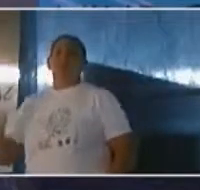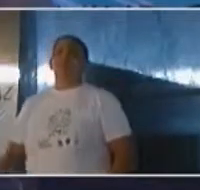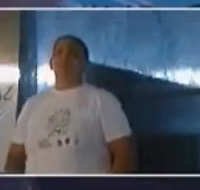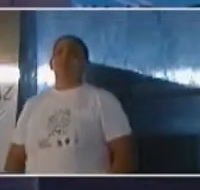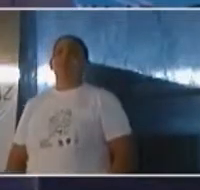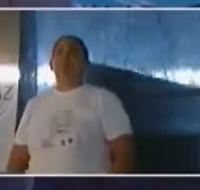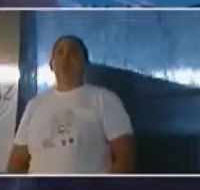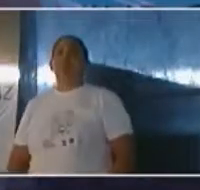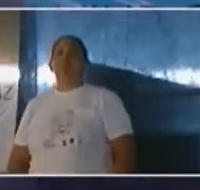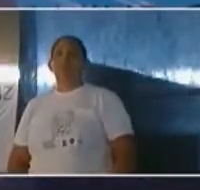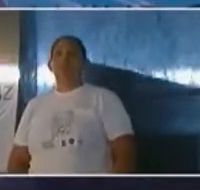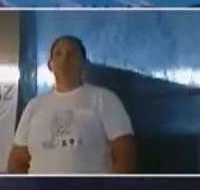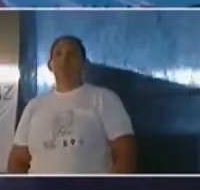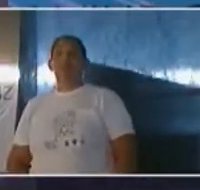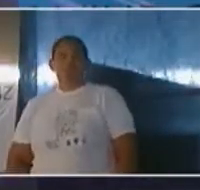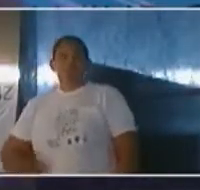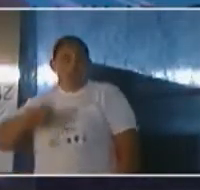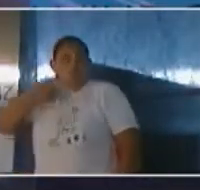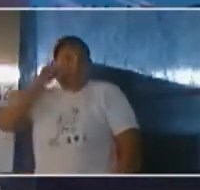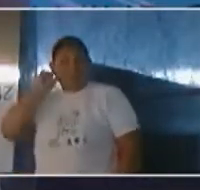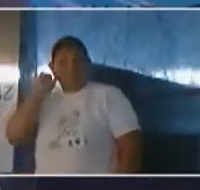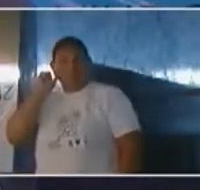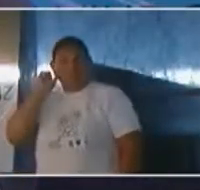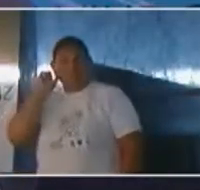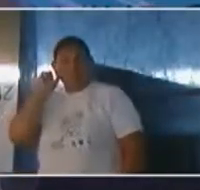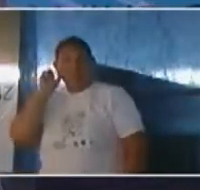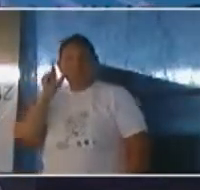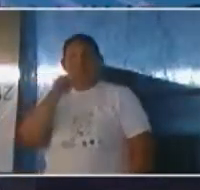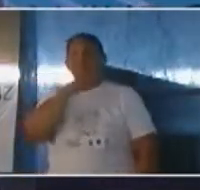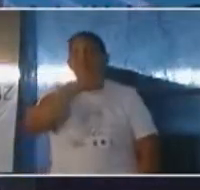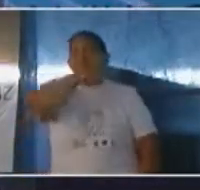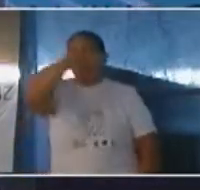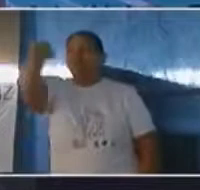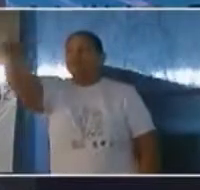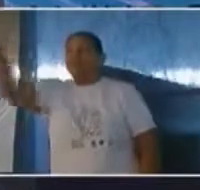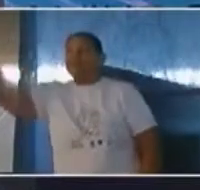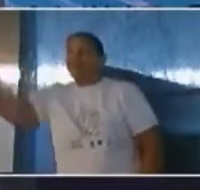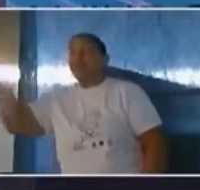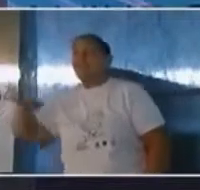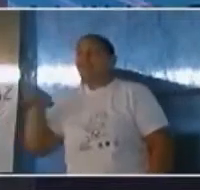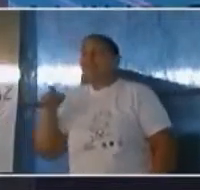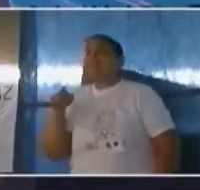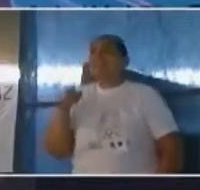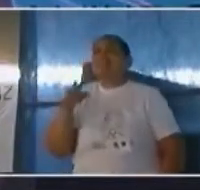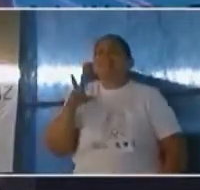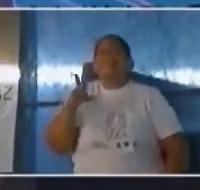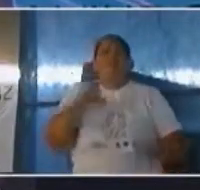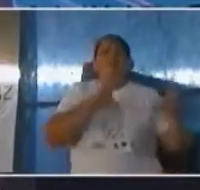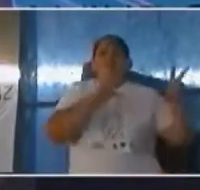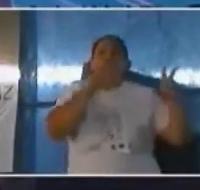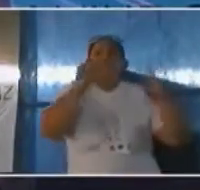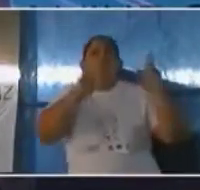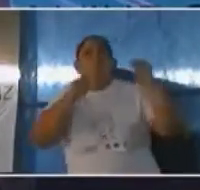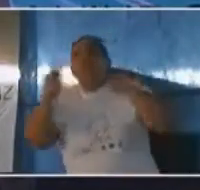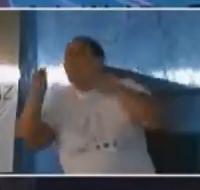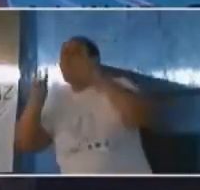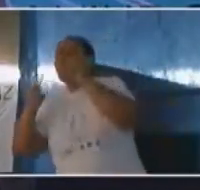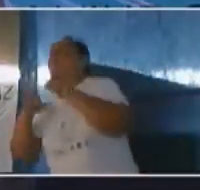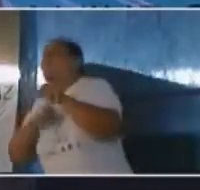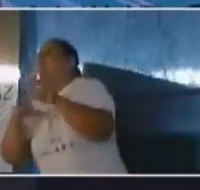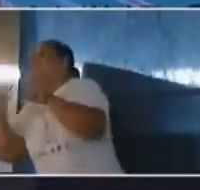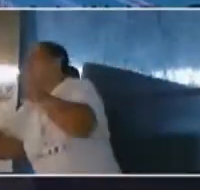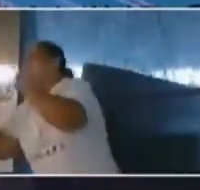Gente, ontem vocês tiveram a oportunidade de fazer um rápido cochicho a partir daquilo que a pastora